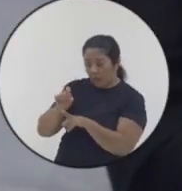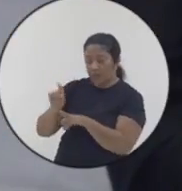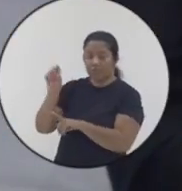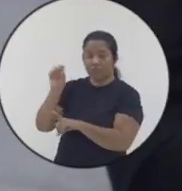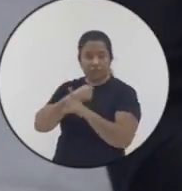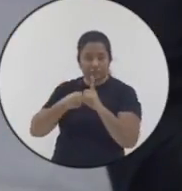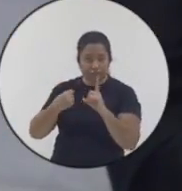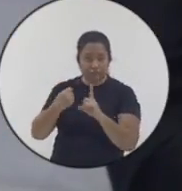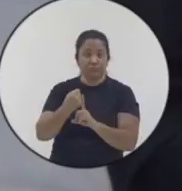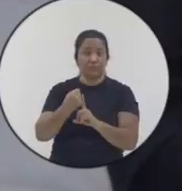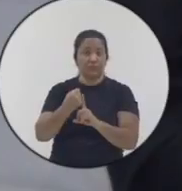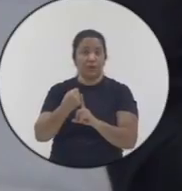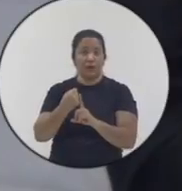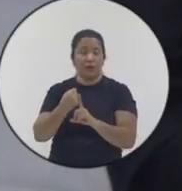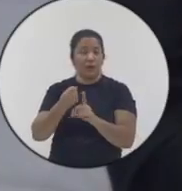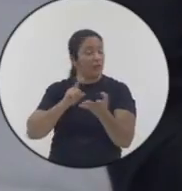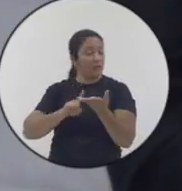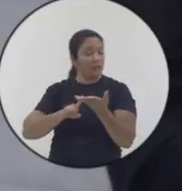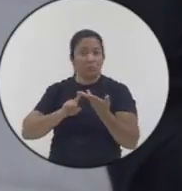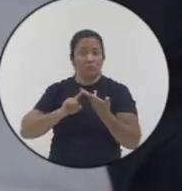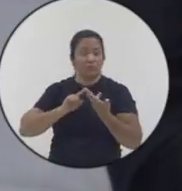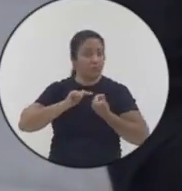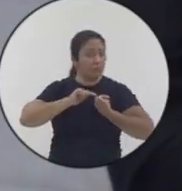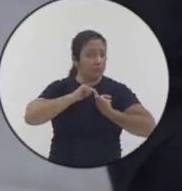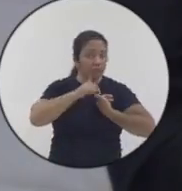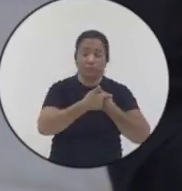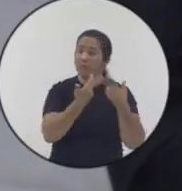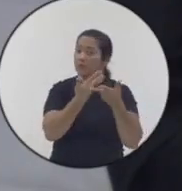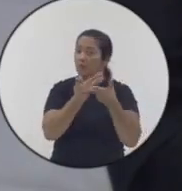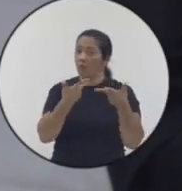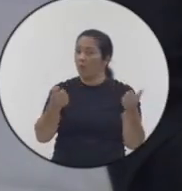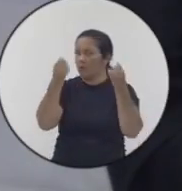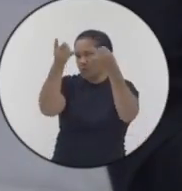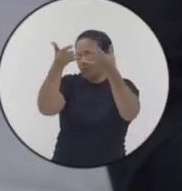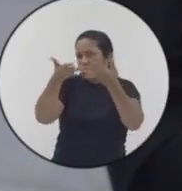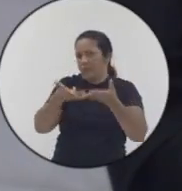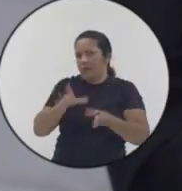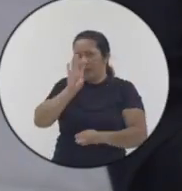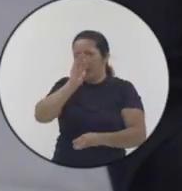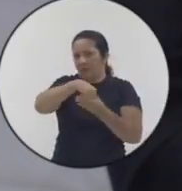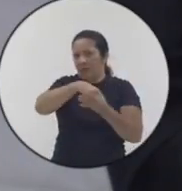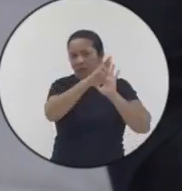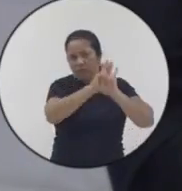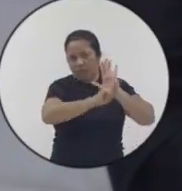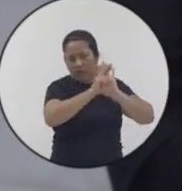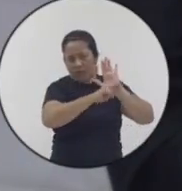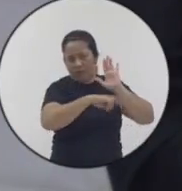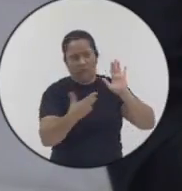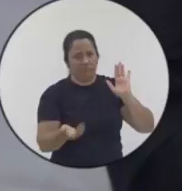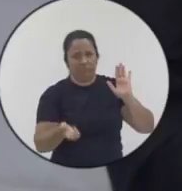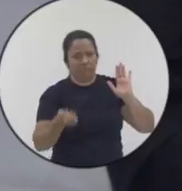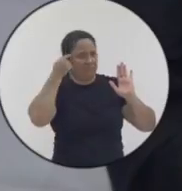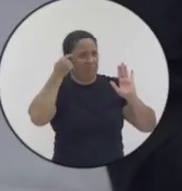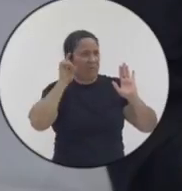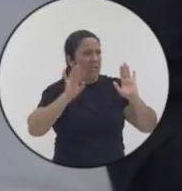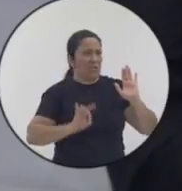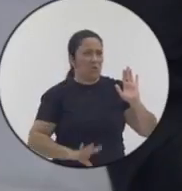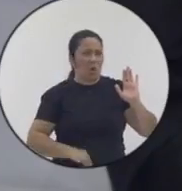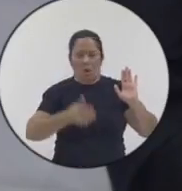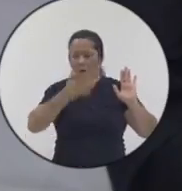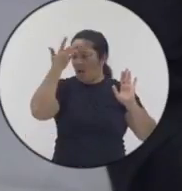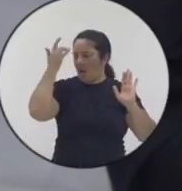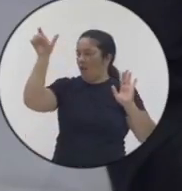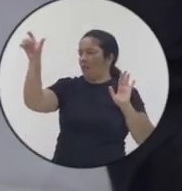da leitura aí da outra pergunta, mas, né, trazendo um pouco dessas noções da realidade da pessoa e não pensando o sujeito